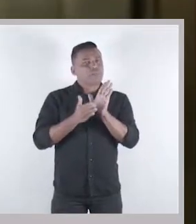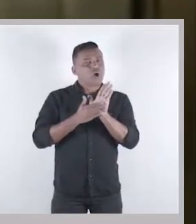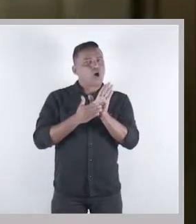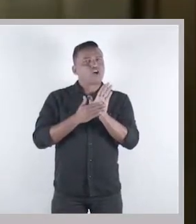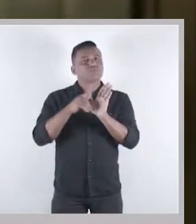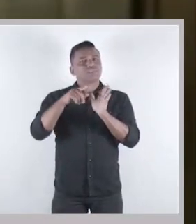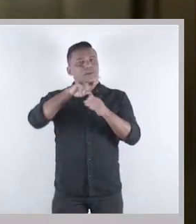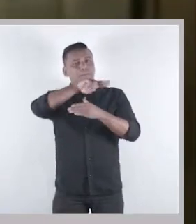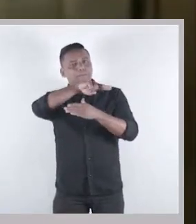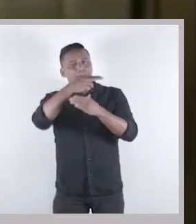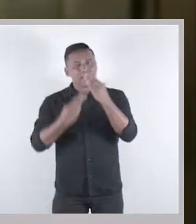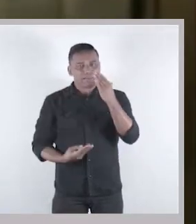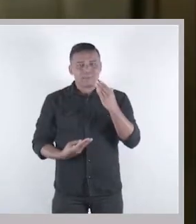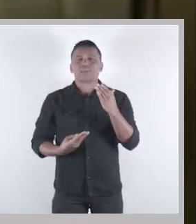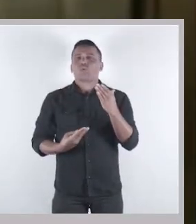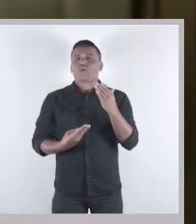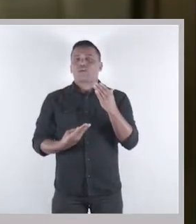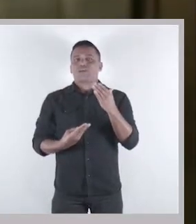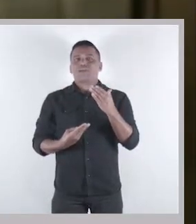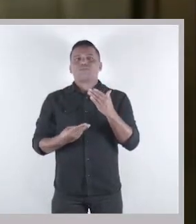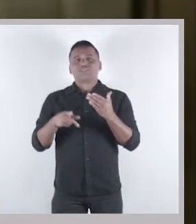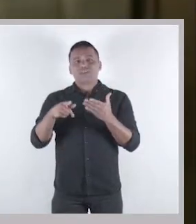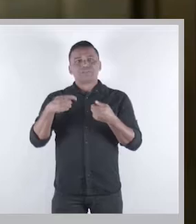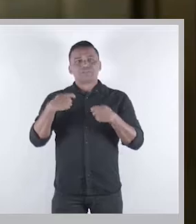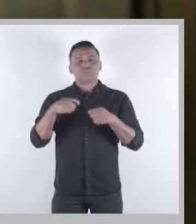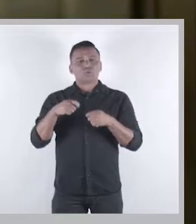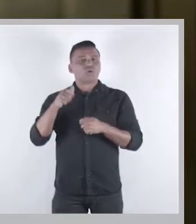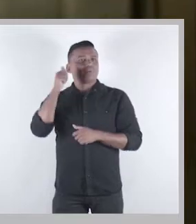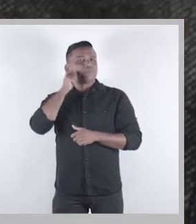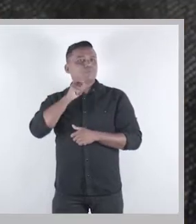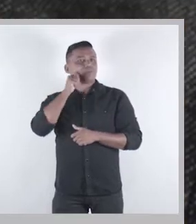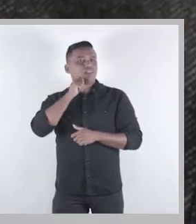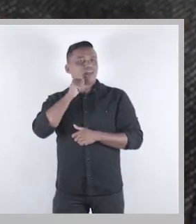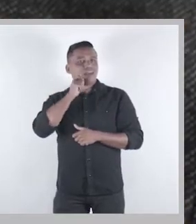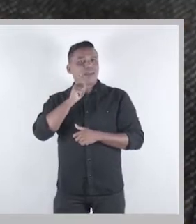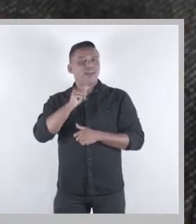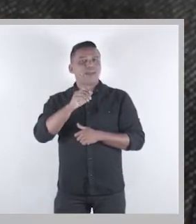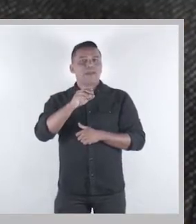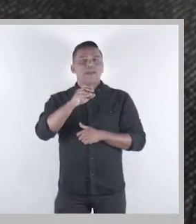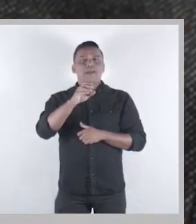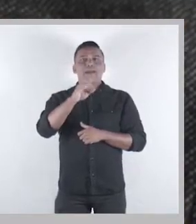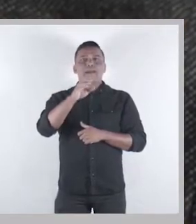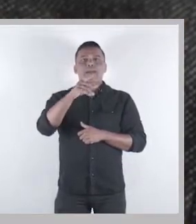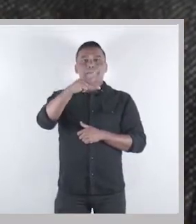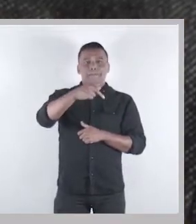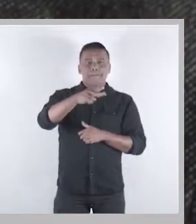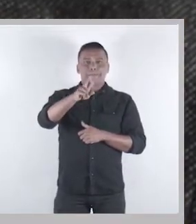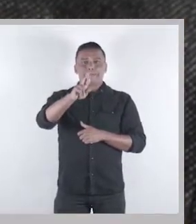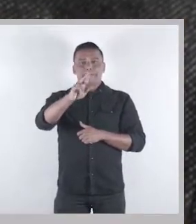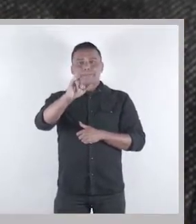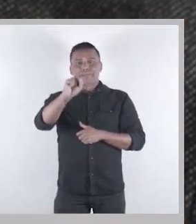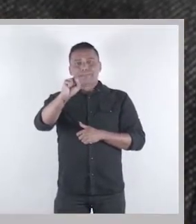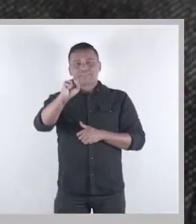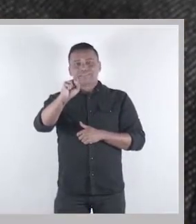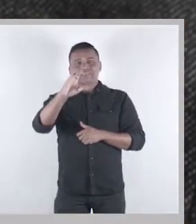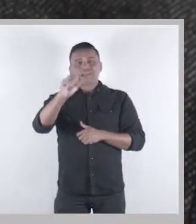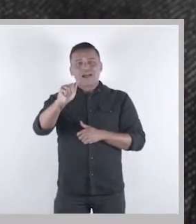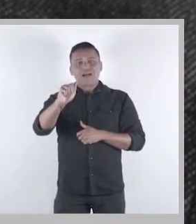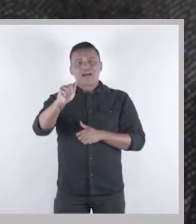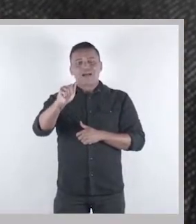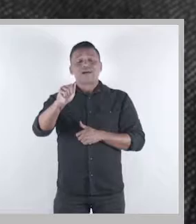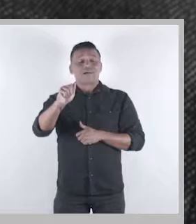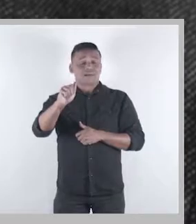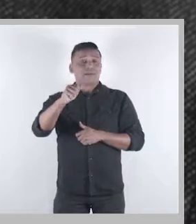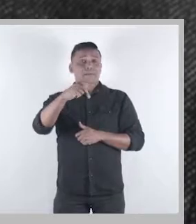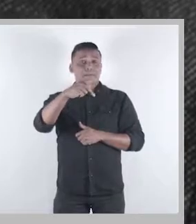que a poeta prisca né a pisca augustoni eu se você falasse Contasse um pouco